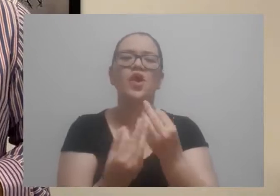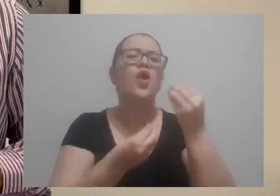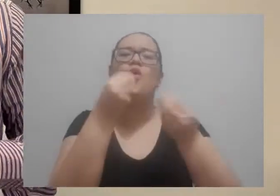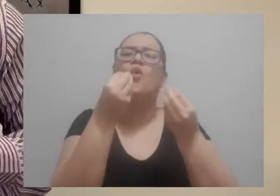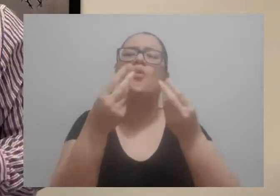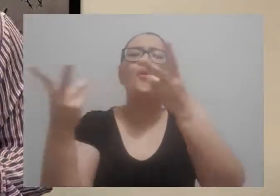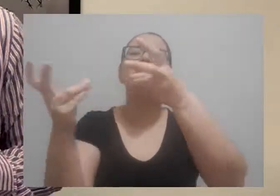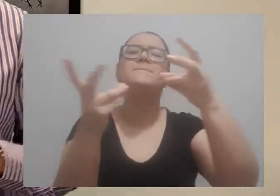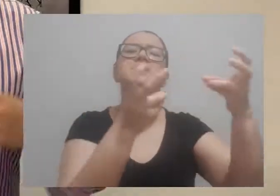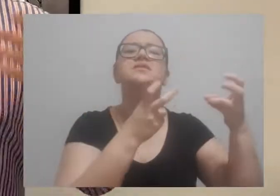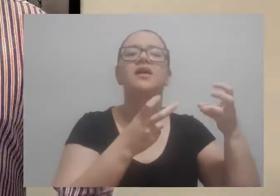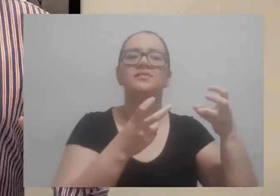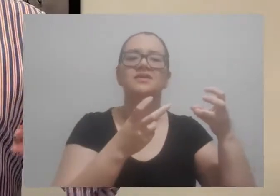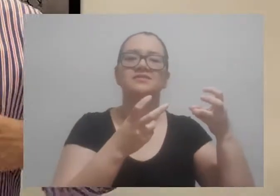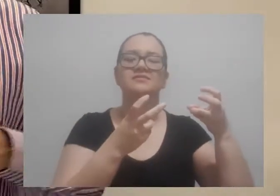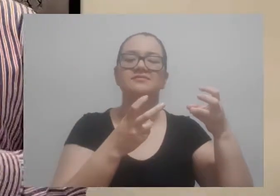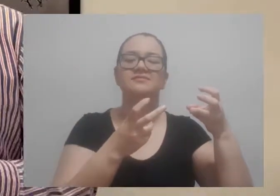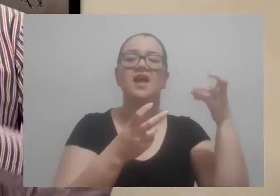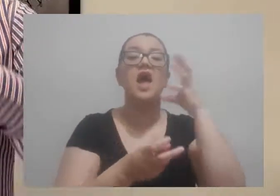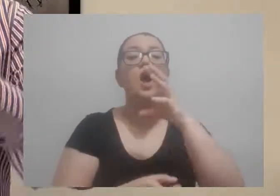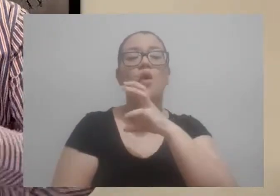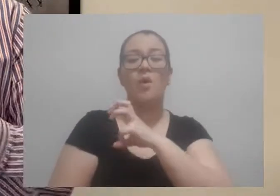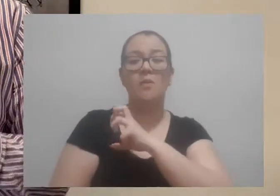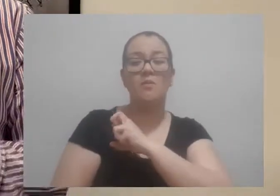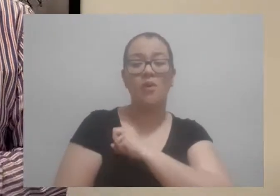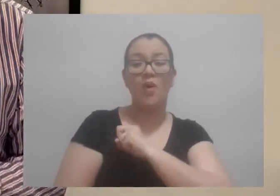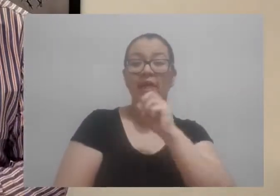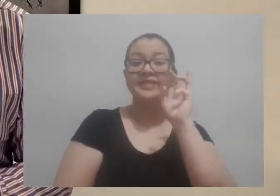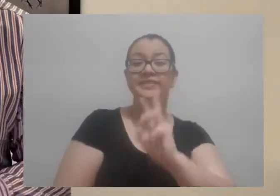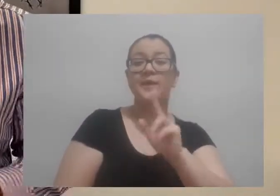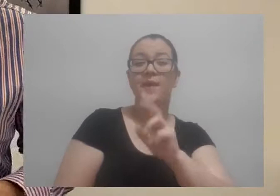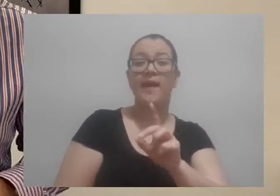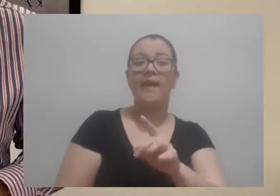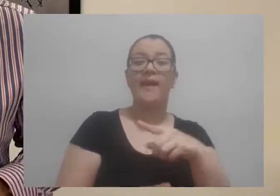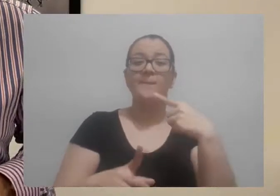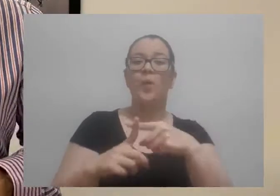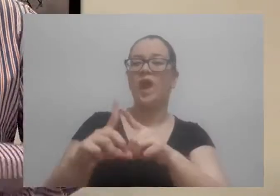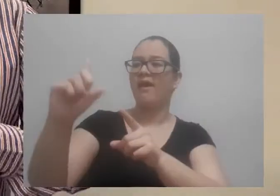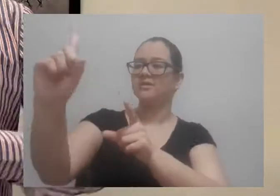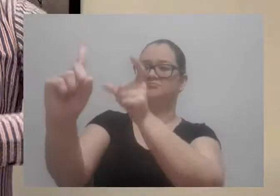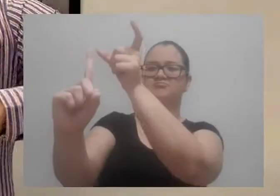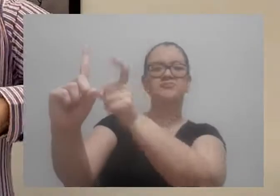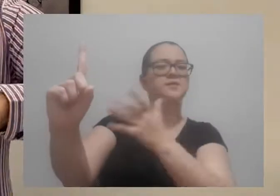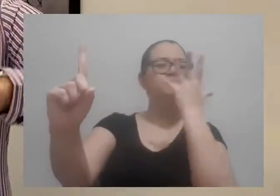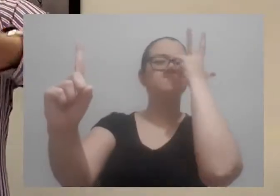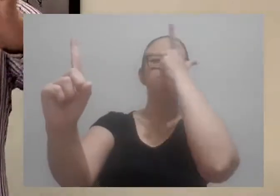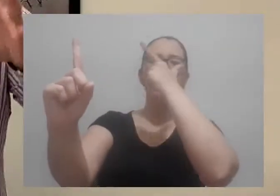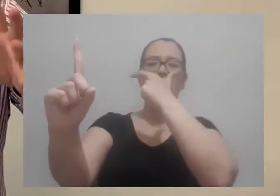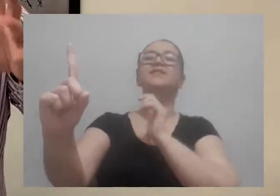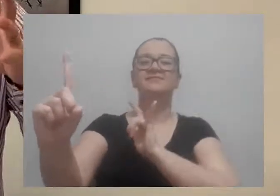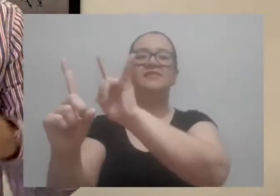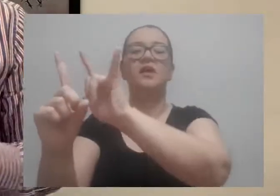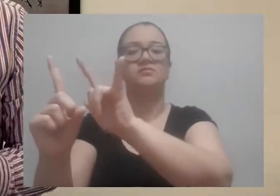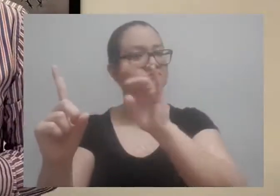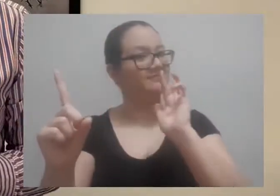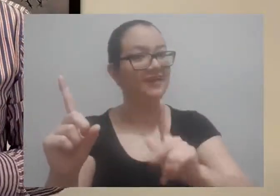seu amor ele não é determinado pela beleza e atratividade encontrada no objeto amado, de maneira nenhuma. Seu amor não requer